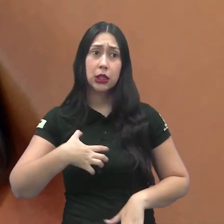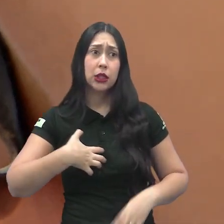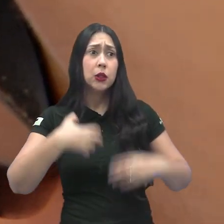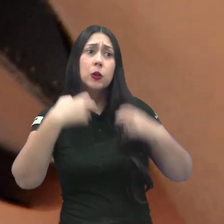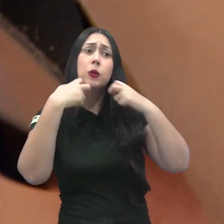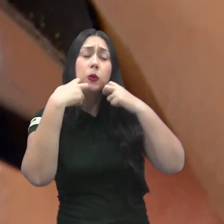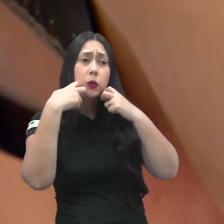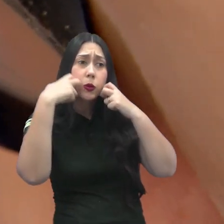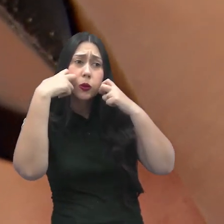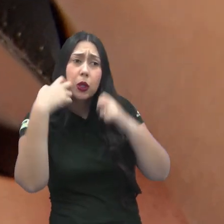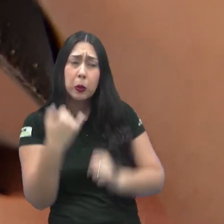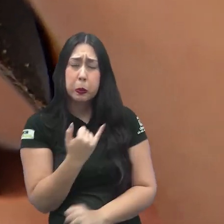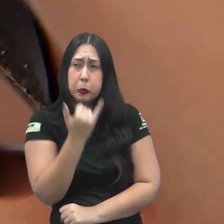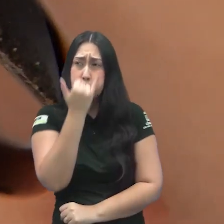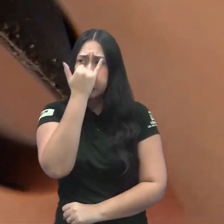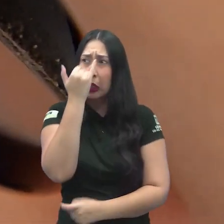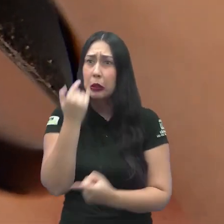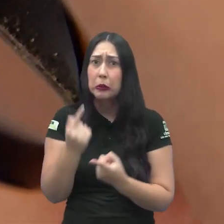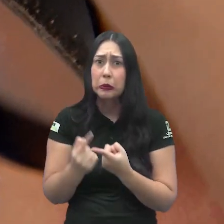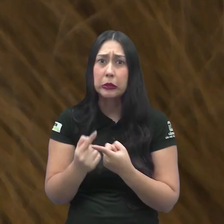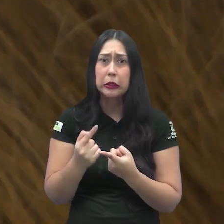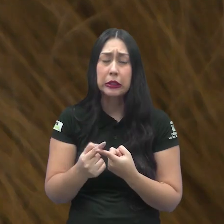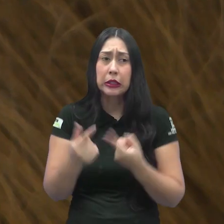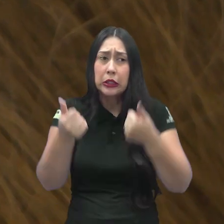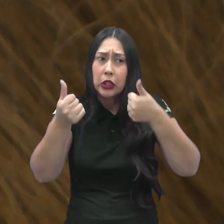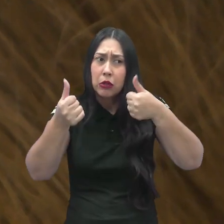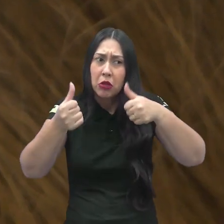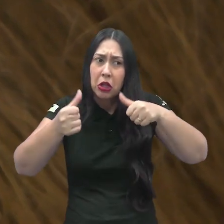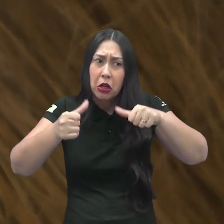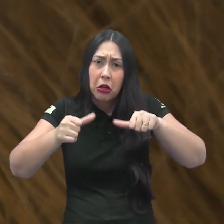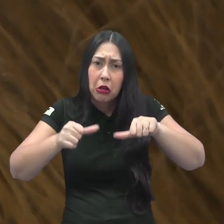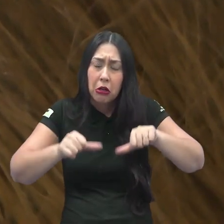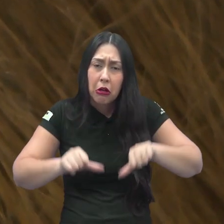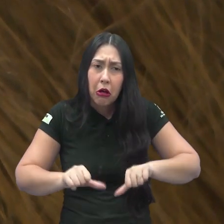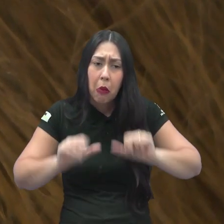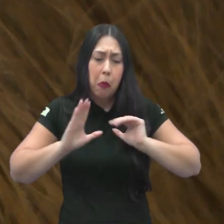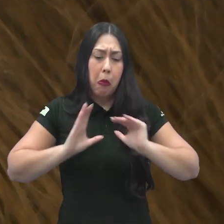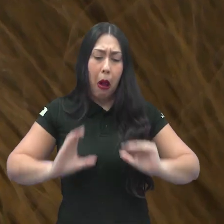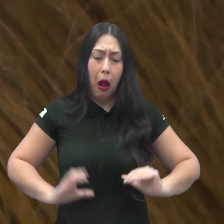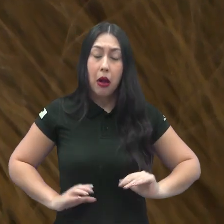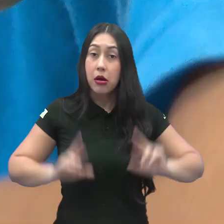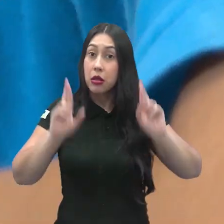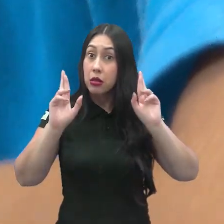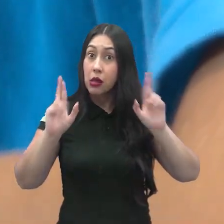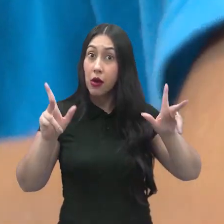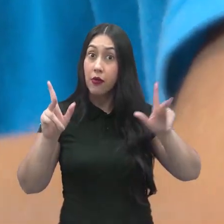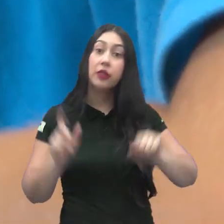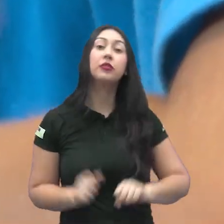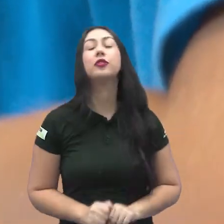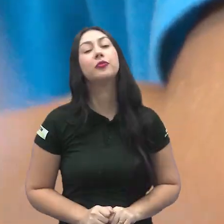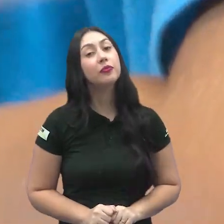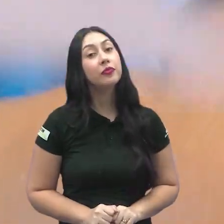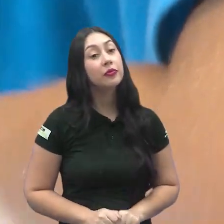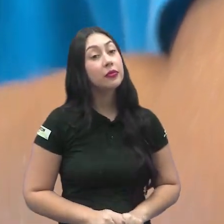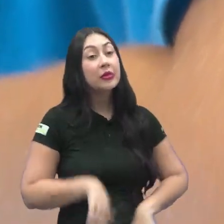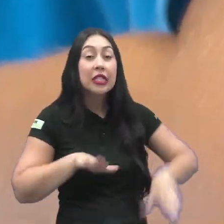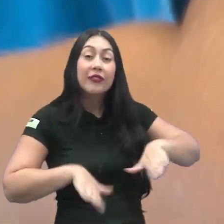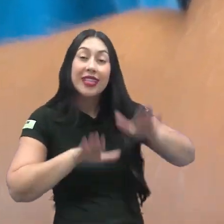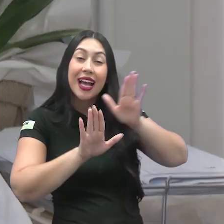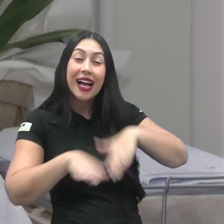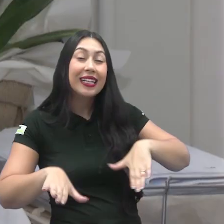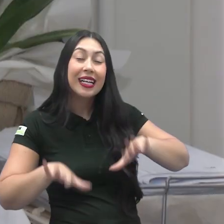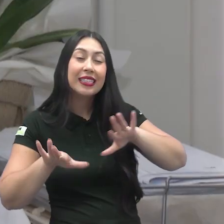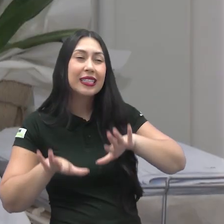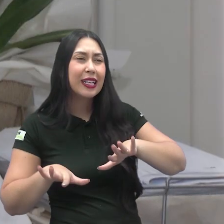Muitas crianças começam a se sentir frustradas, apresentando baixa autoestima e mudanças de